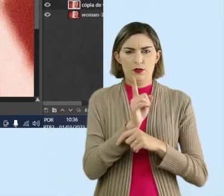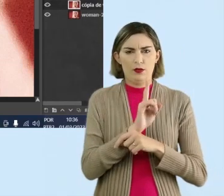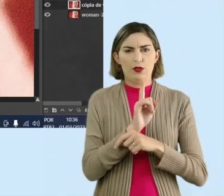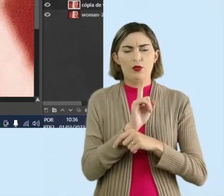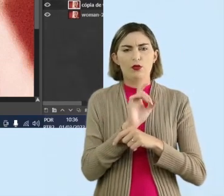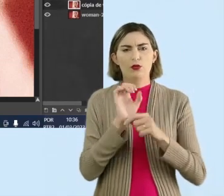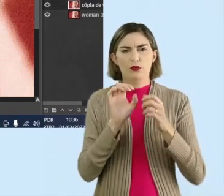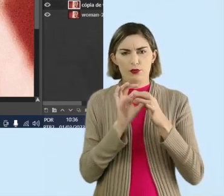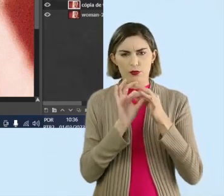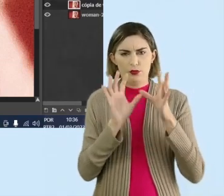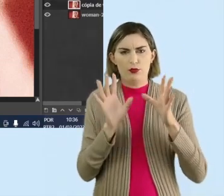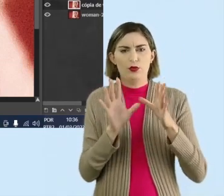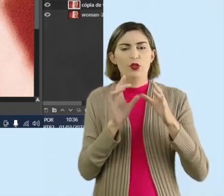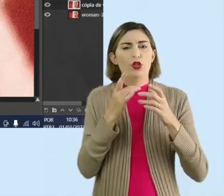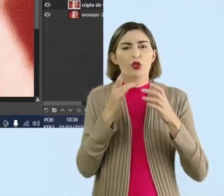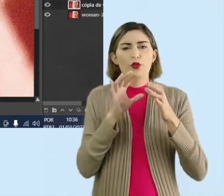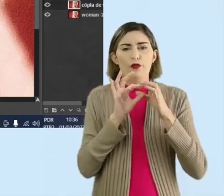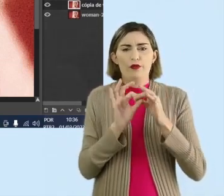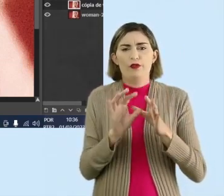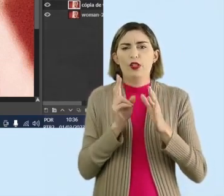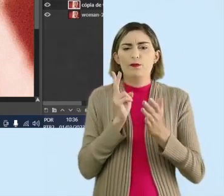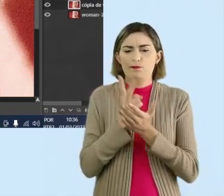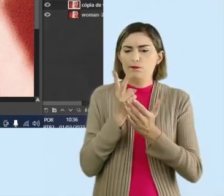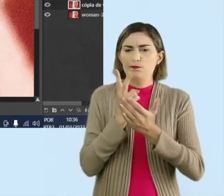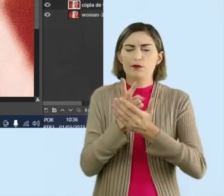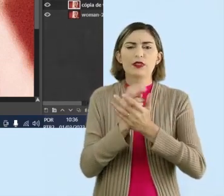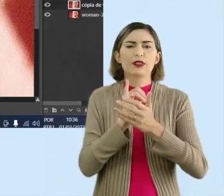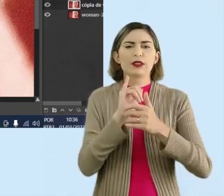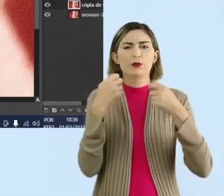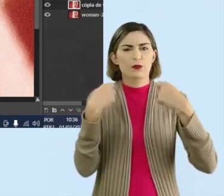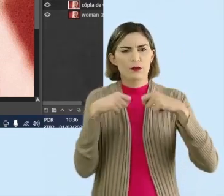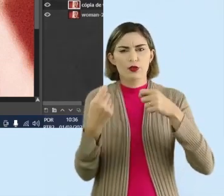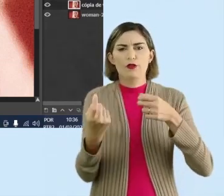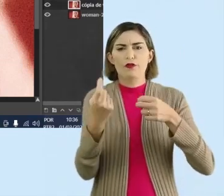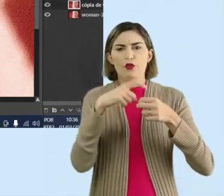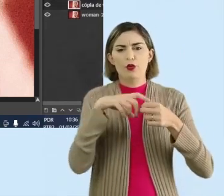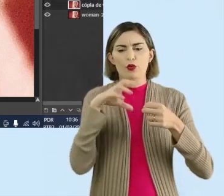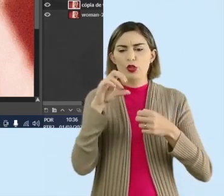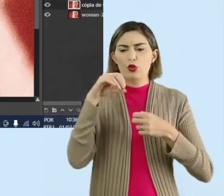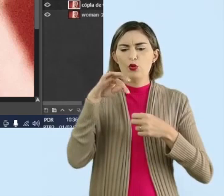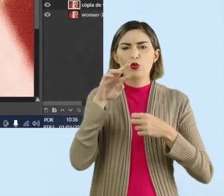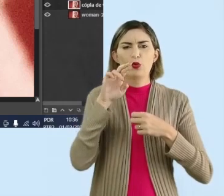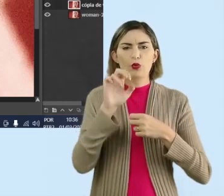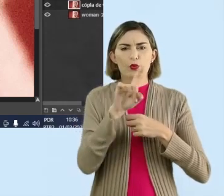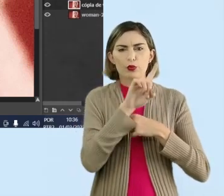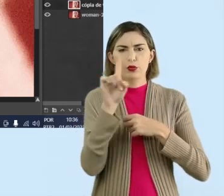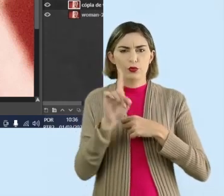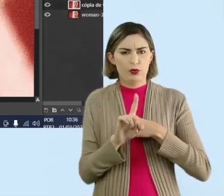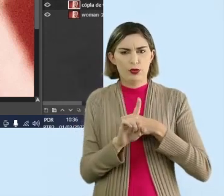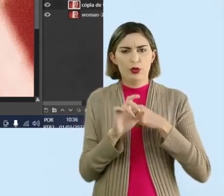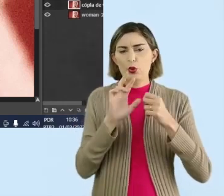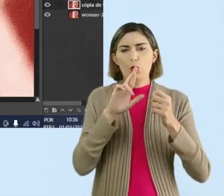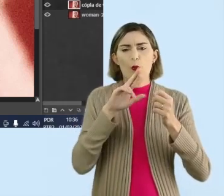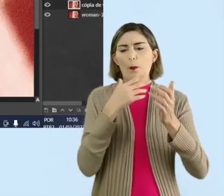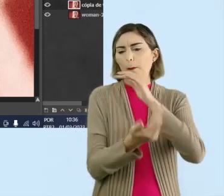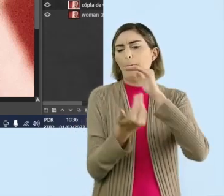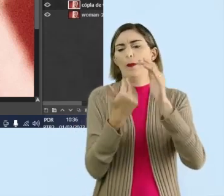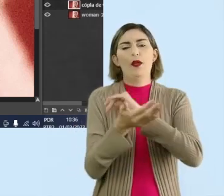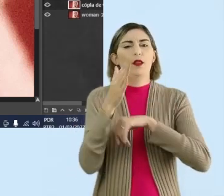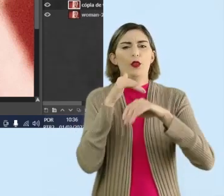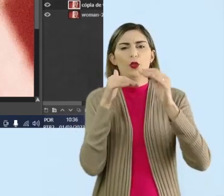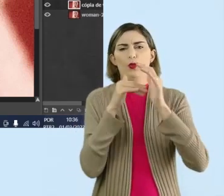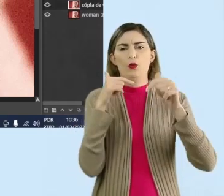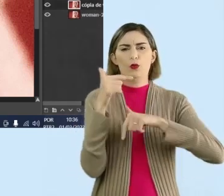não ficar um clique contínuo, porque se eu precisar voltar Ctrl Z, eu não perco todo o trabalho. Se eu fizer um clique contínuo e